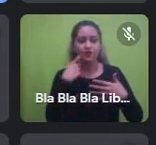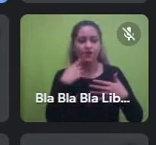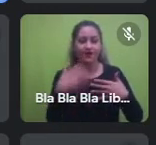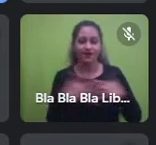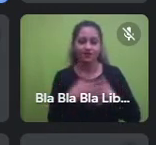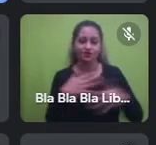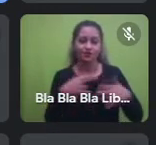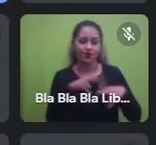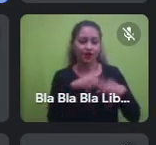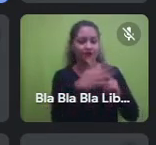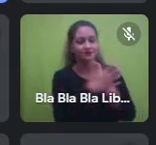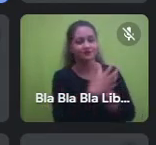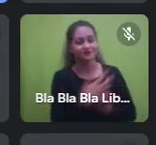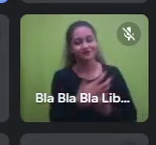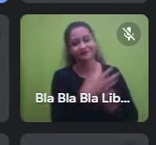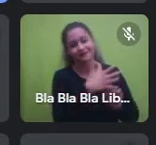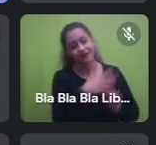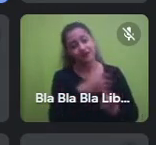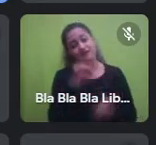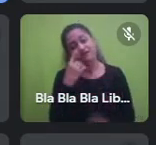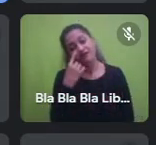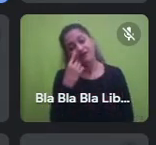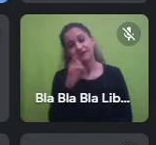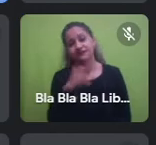Né? A gente vai observar para ver se tem